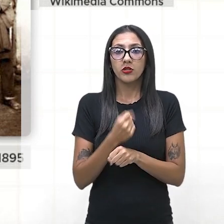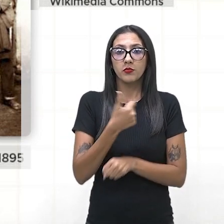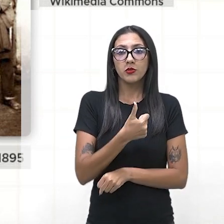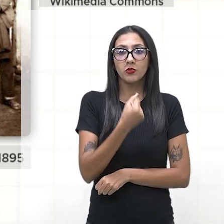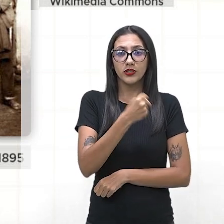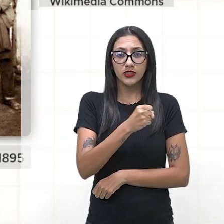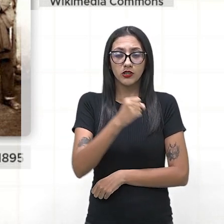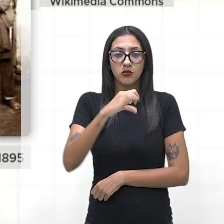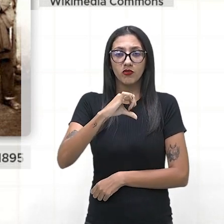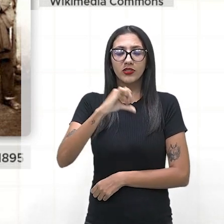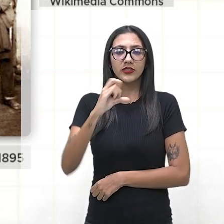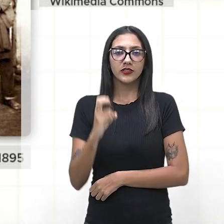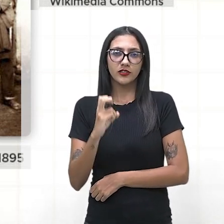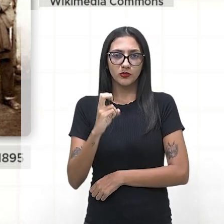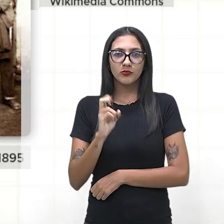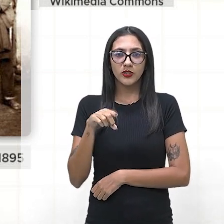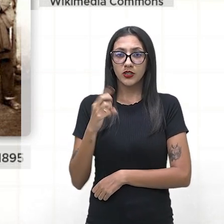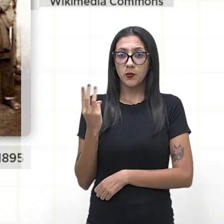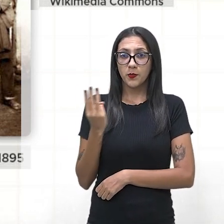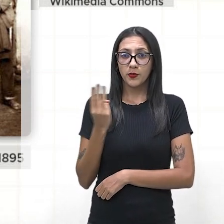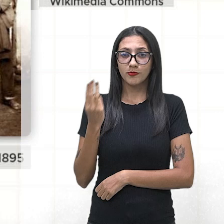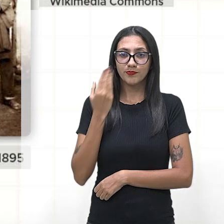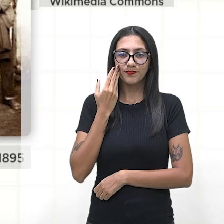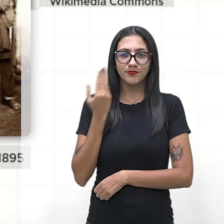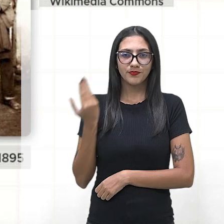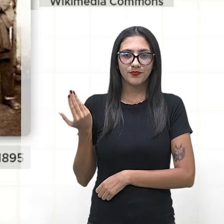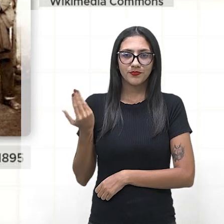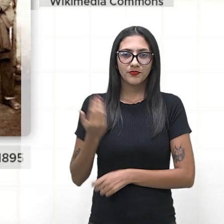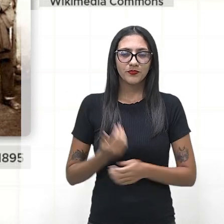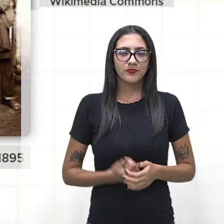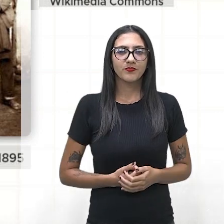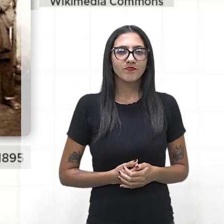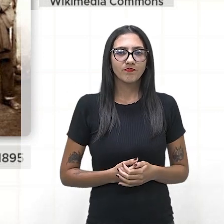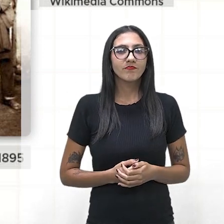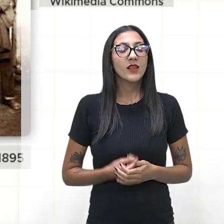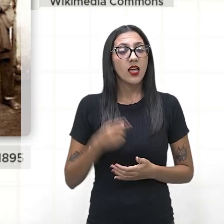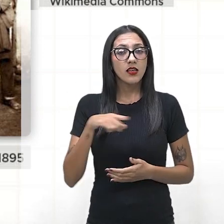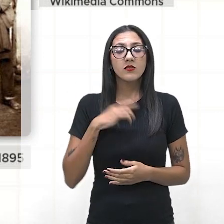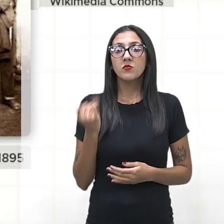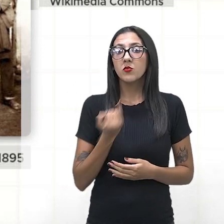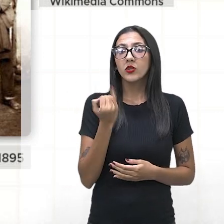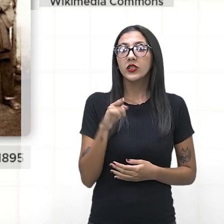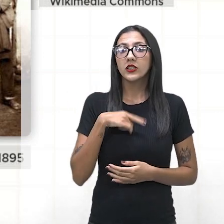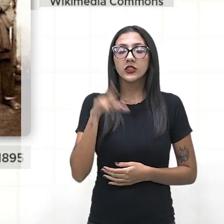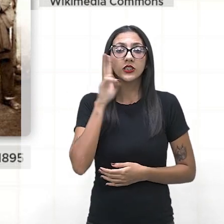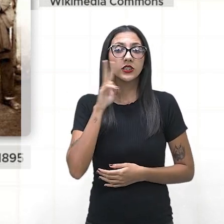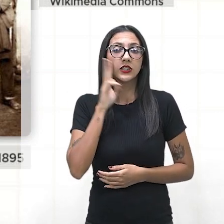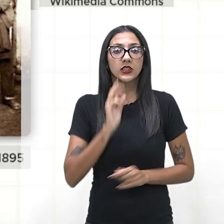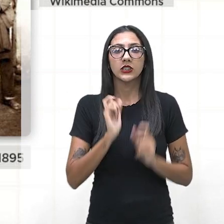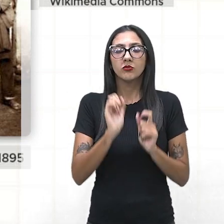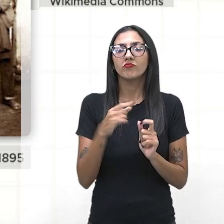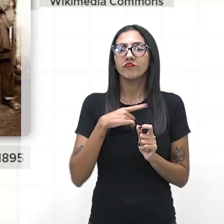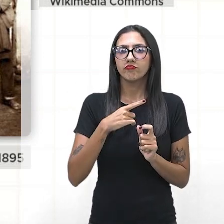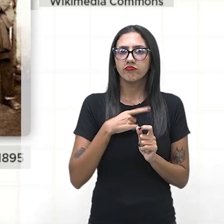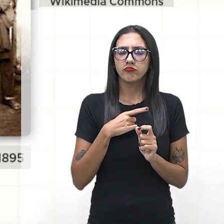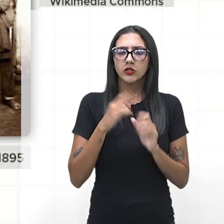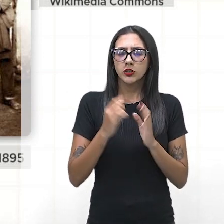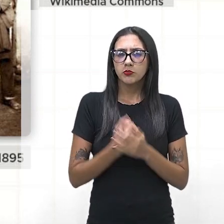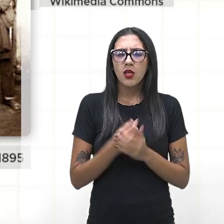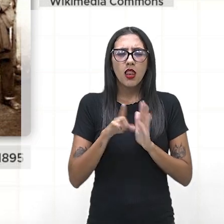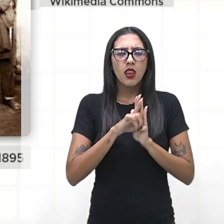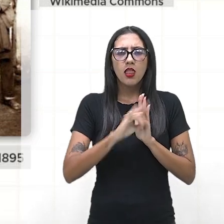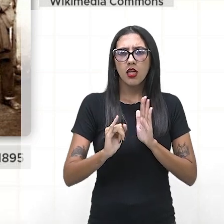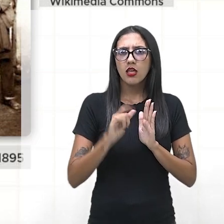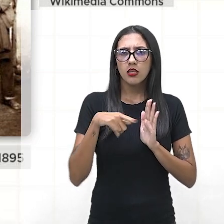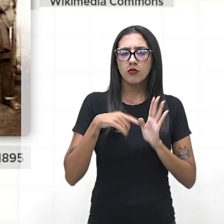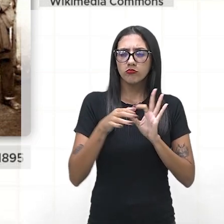1895. Gente, é interessante eu falar para vocês que esse movimento de abolição da escravidão,